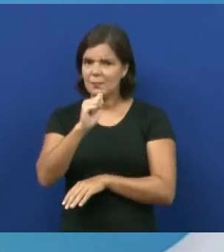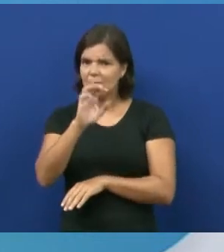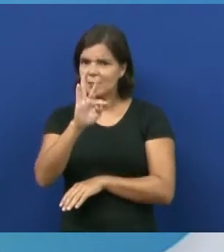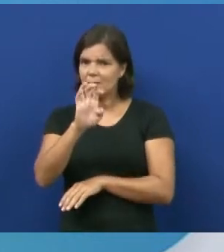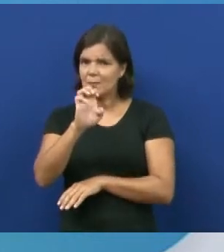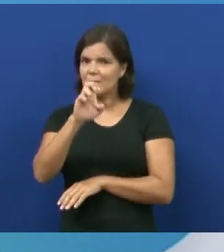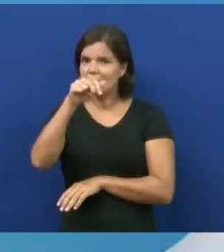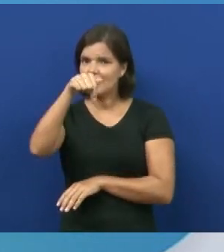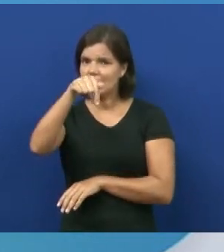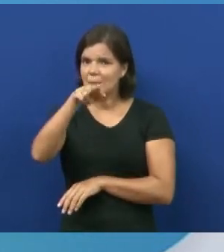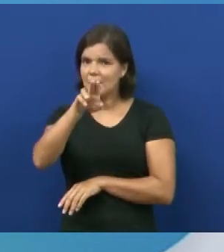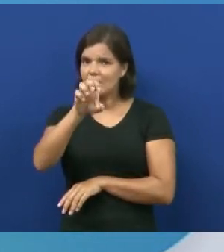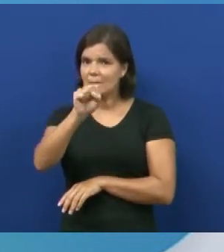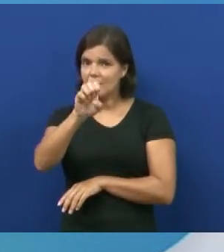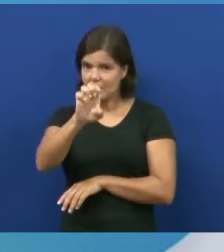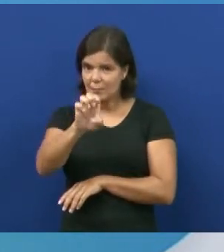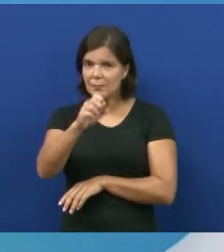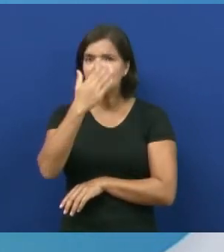catequese?